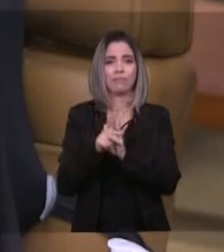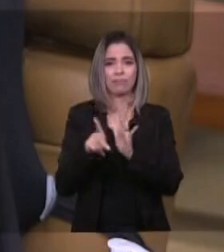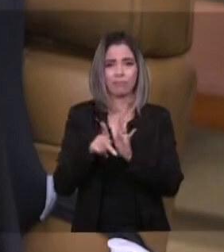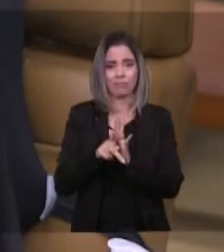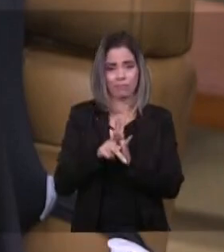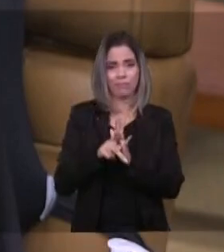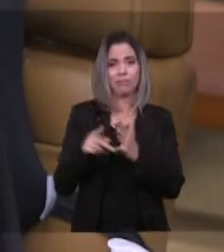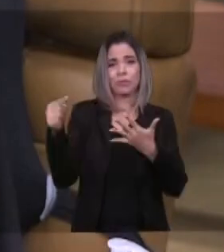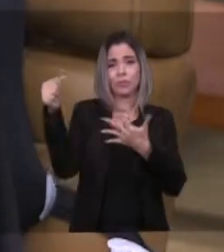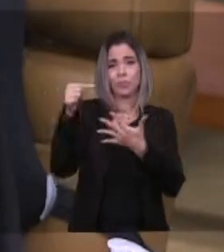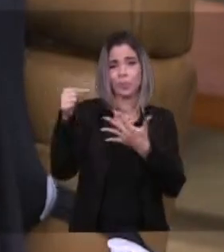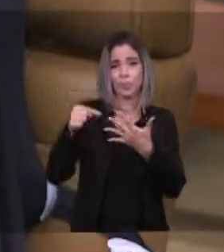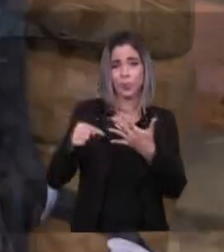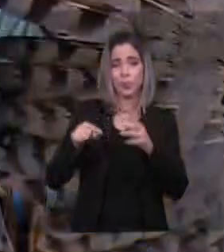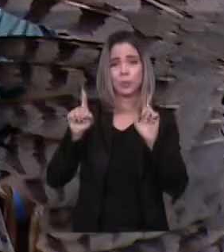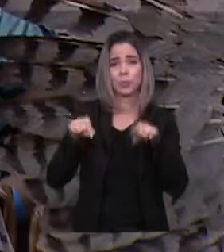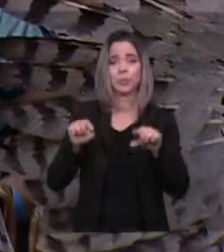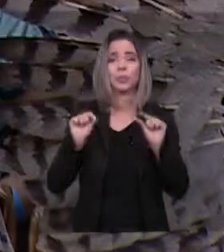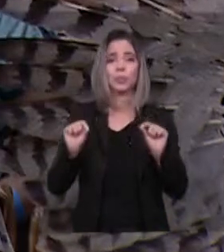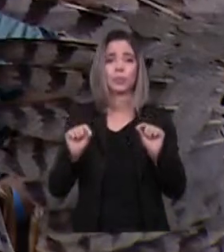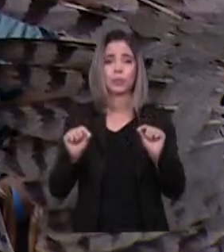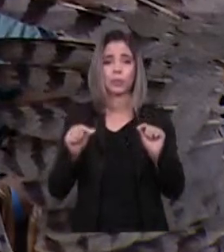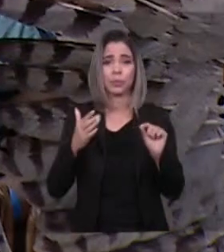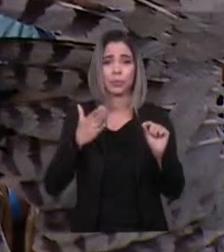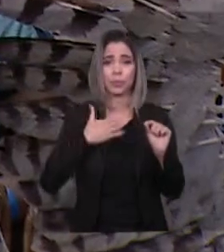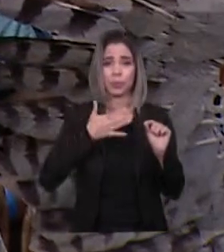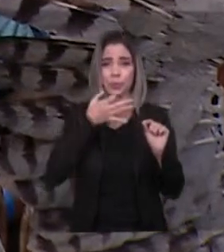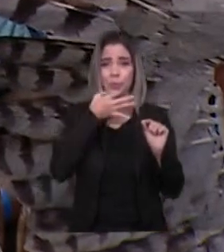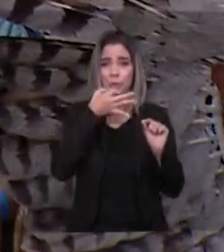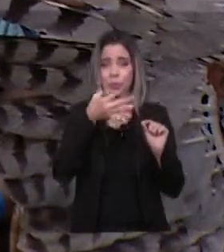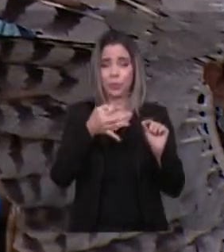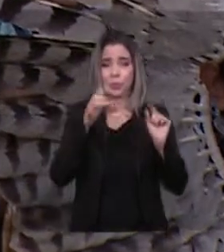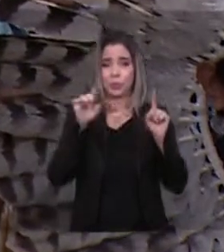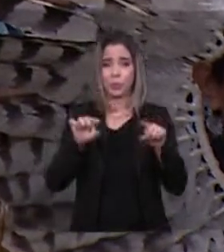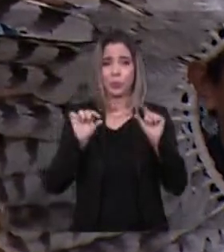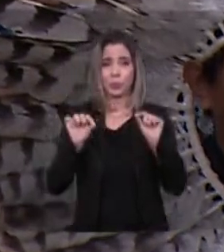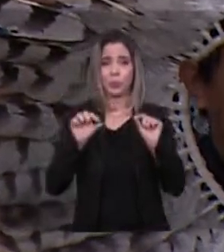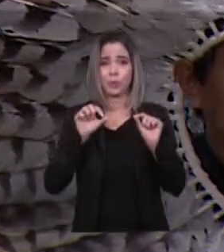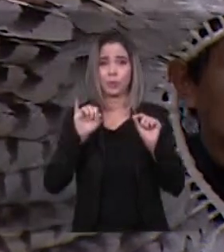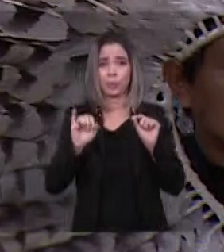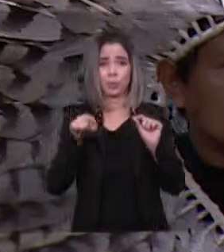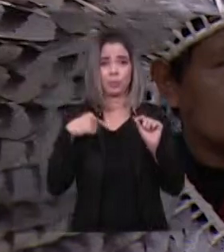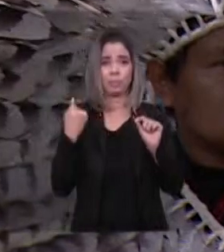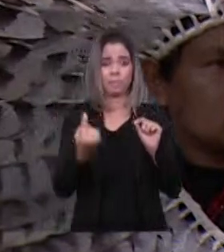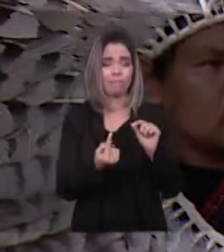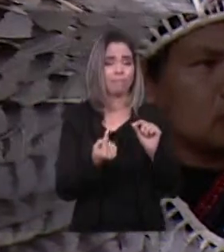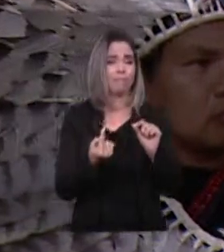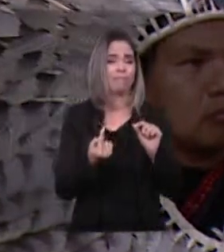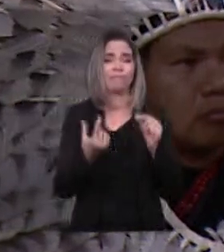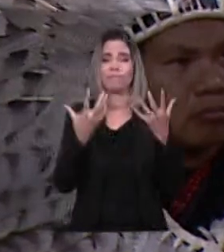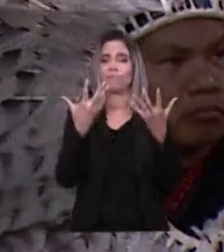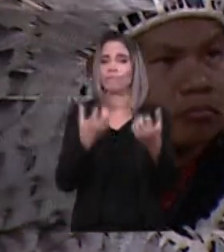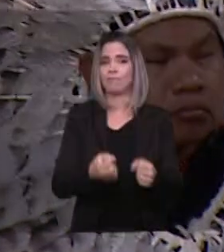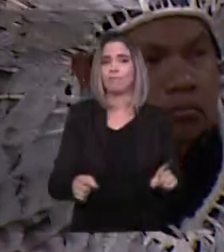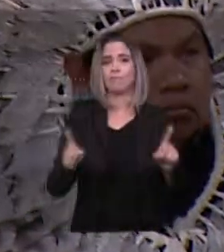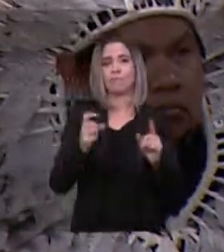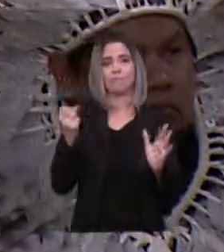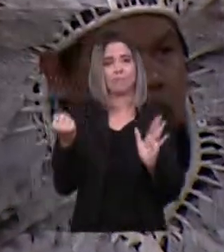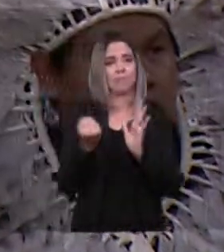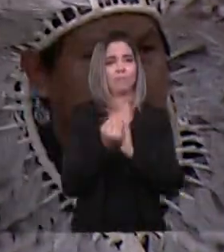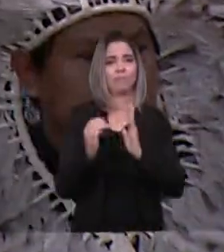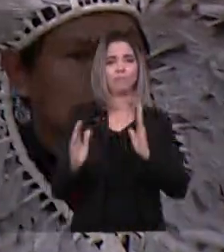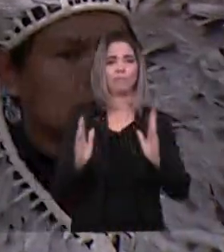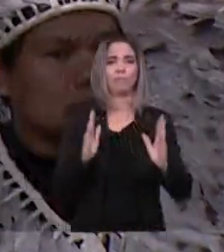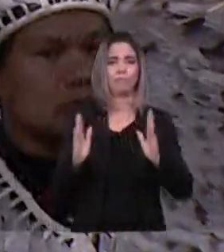aspectos, é que, sob a minha ótica, se nós não reconhecemos o marco temporal,